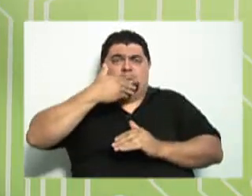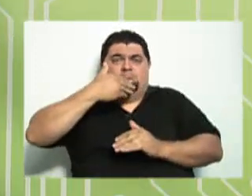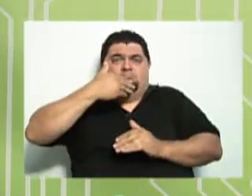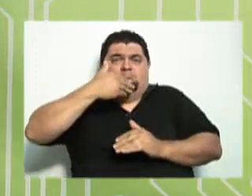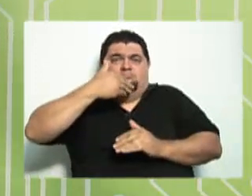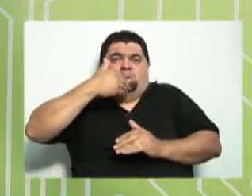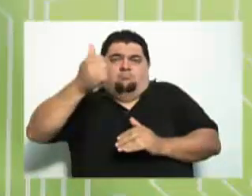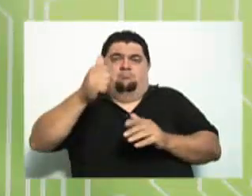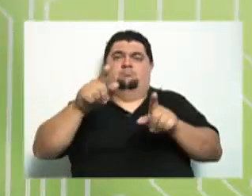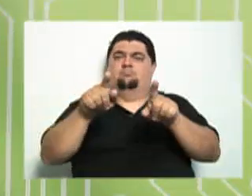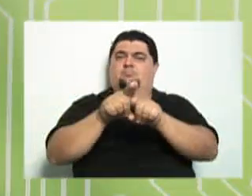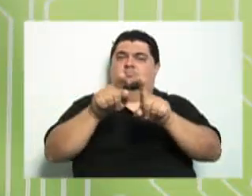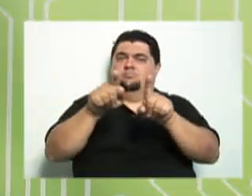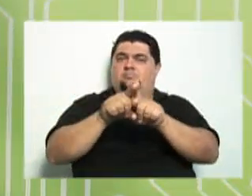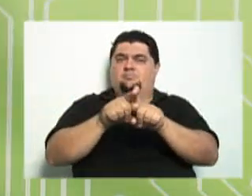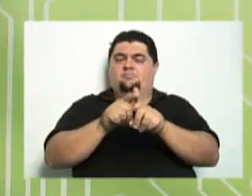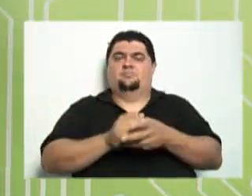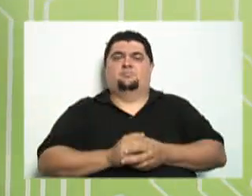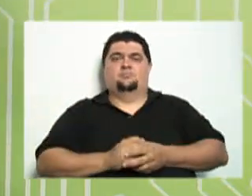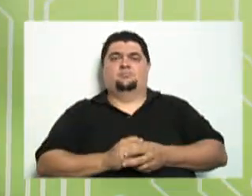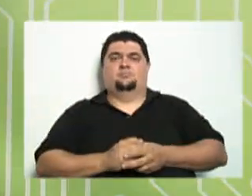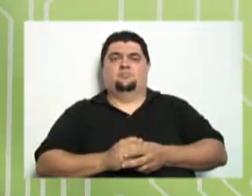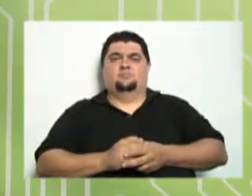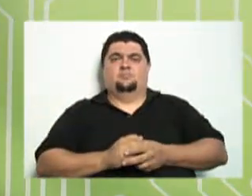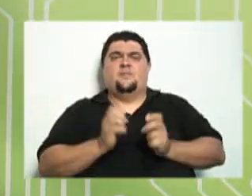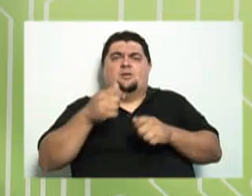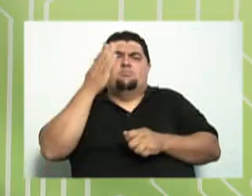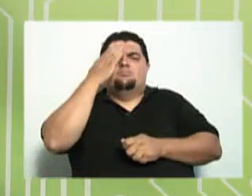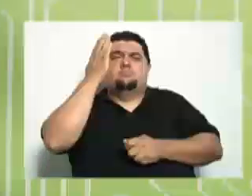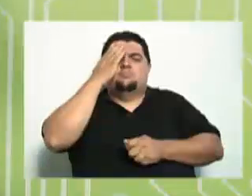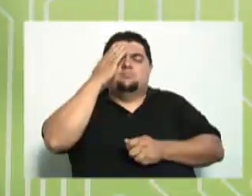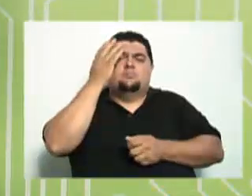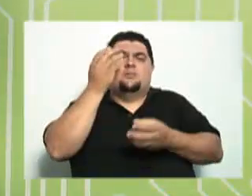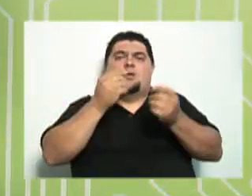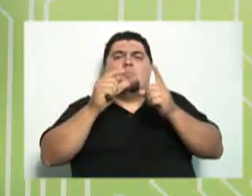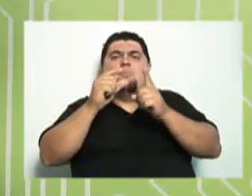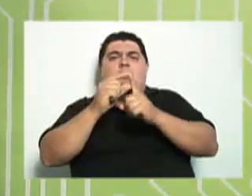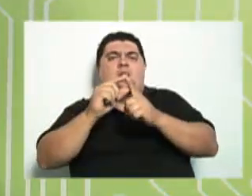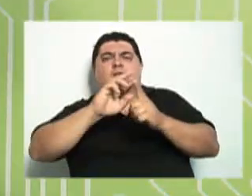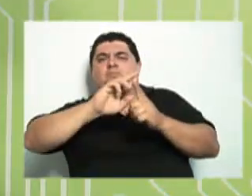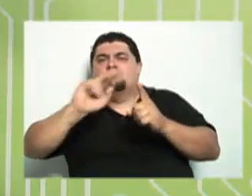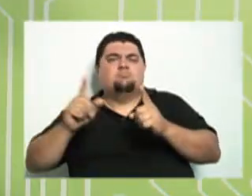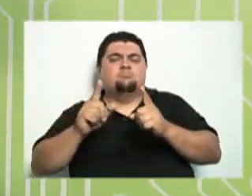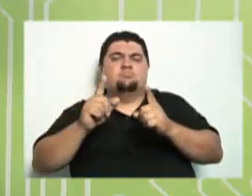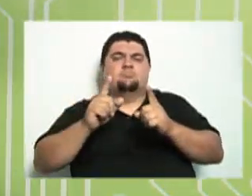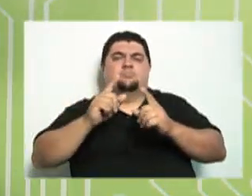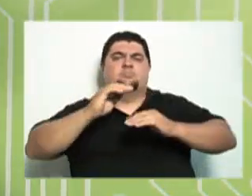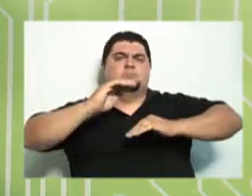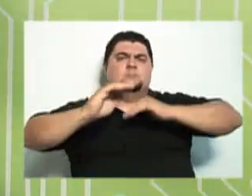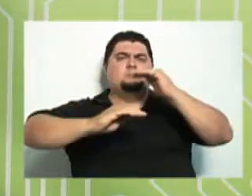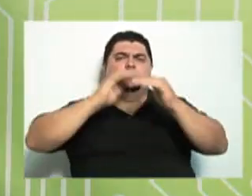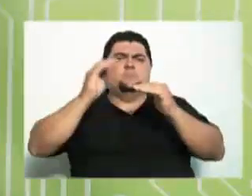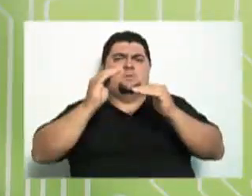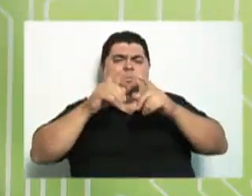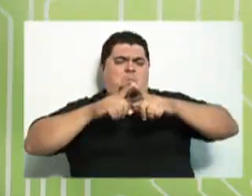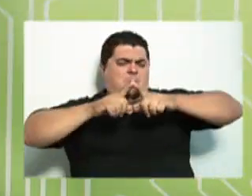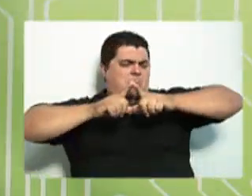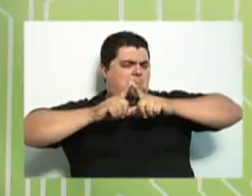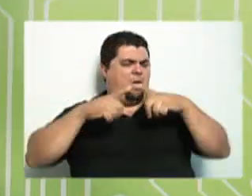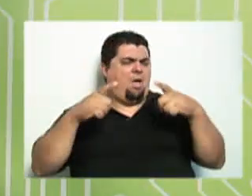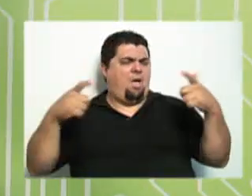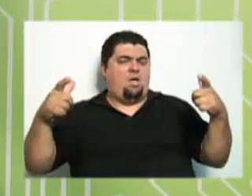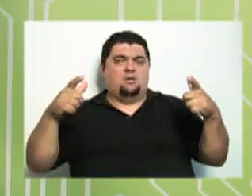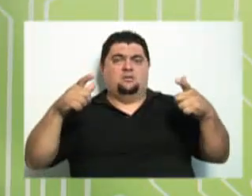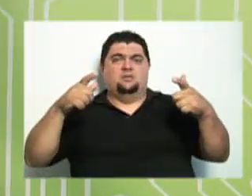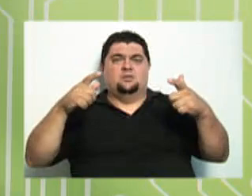das competências. E a gente entende essa palavra como uma palavra muito mais rica em significados do que a